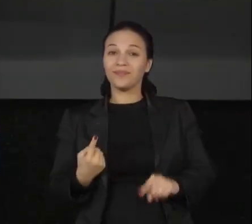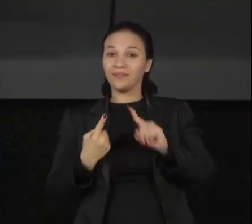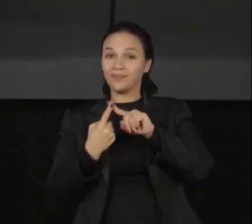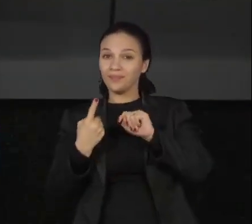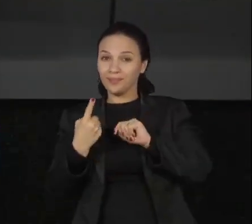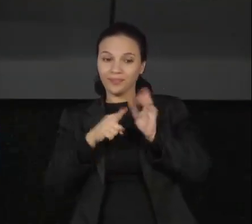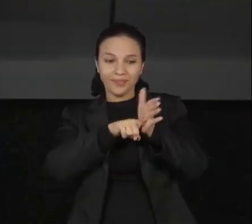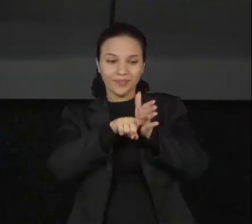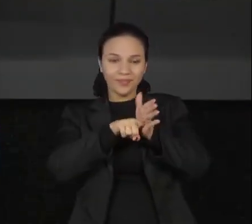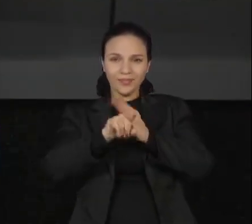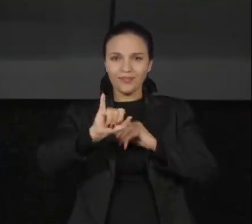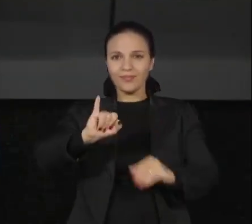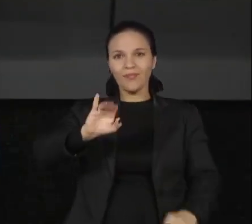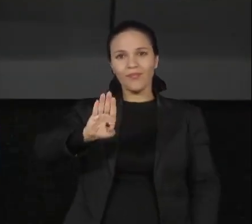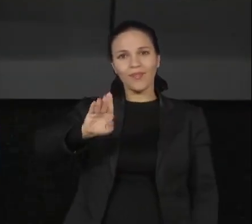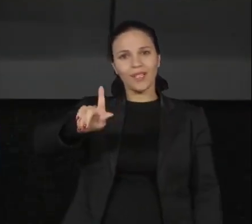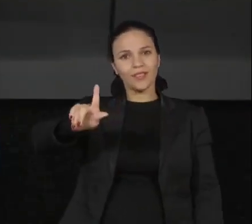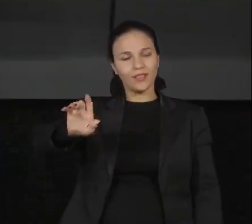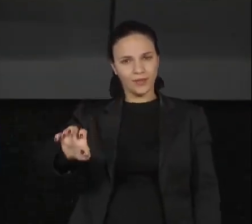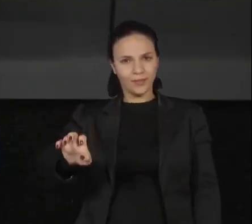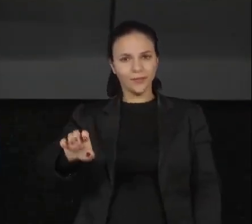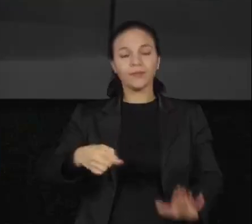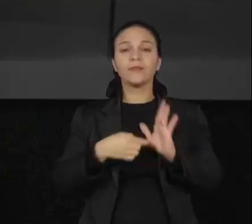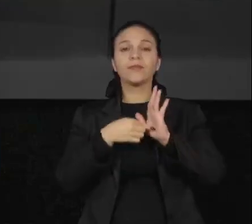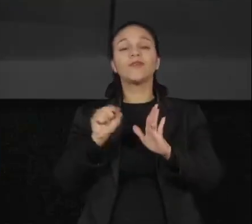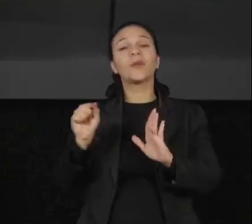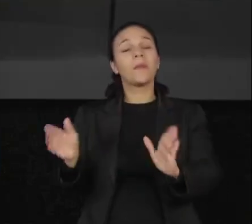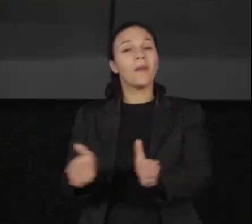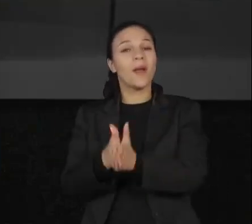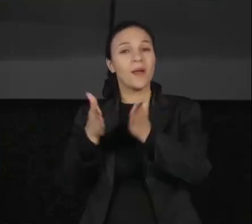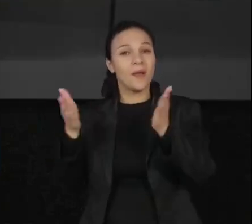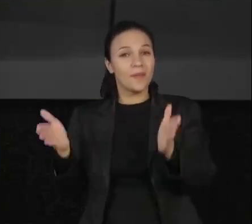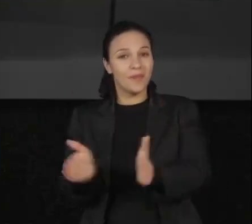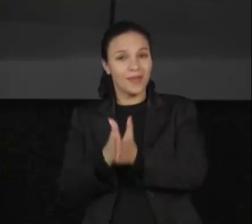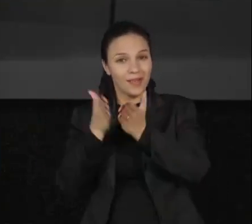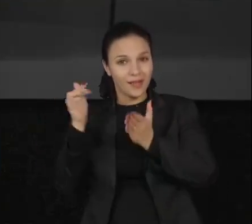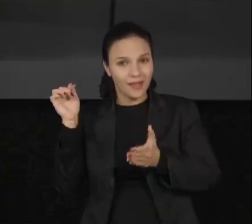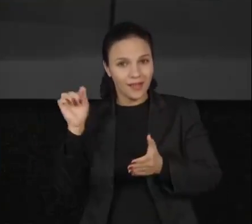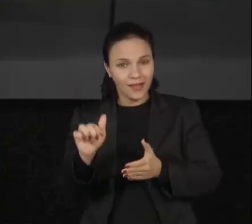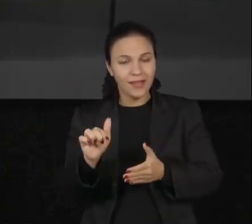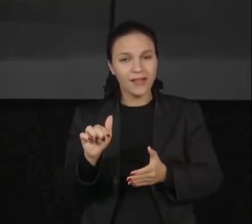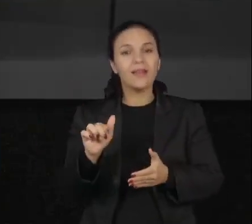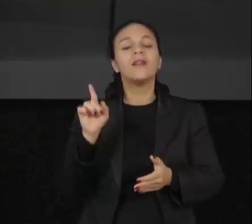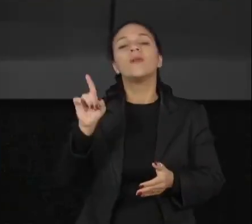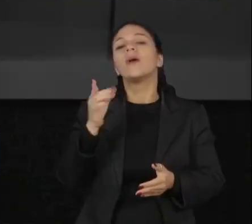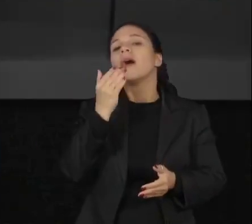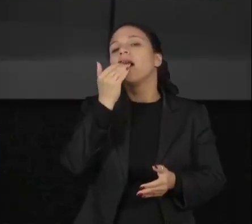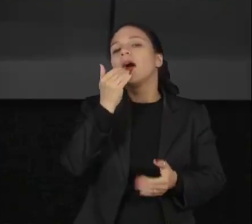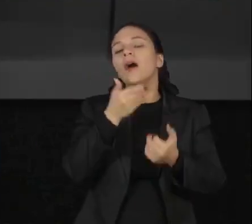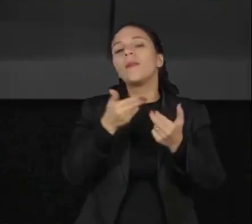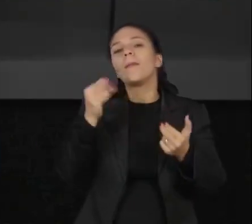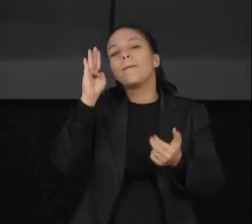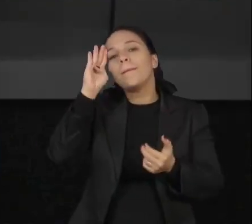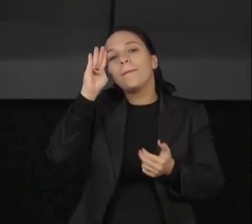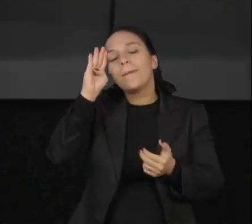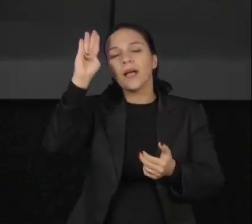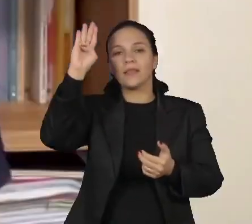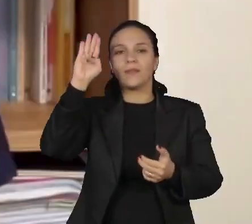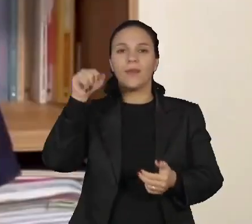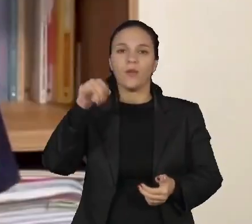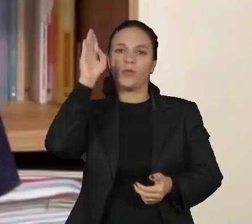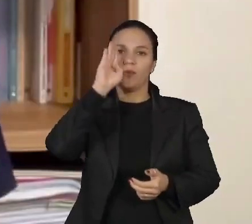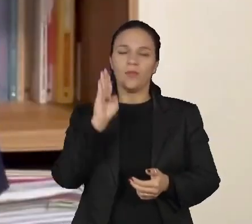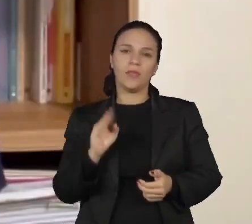pesquisas do IBGE mostram que as classes mais baixas, elas vão aos alimentos essenciais do